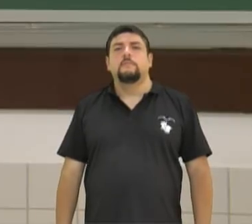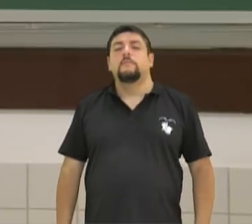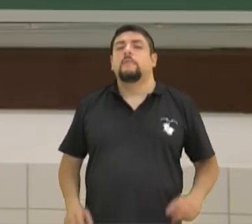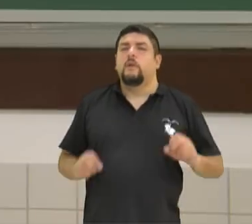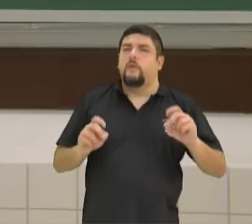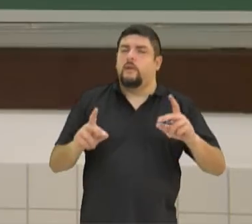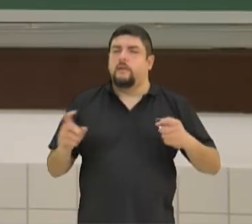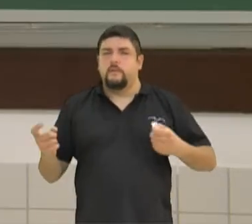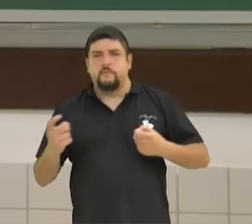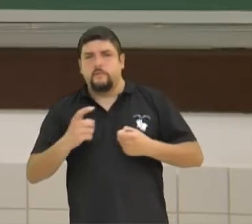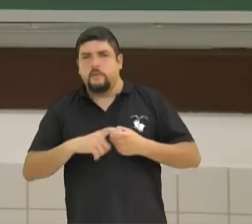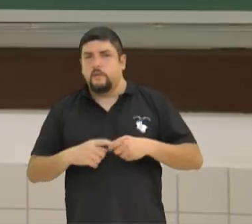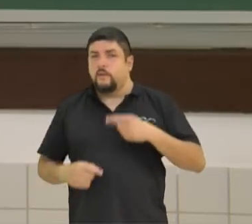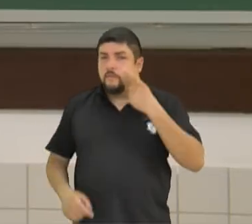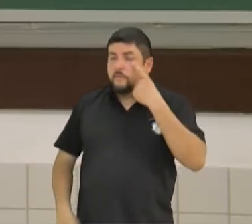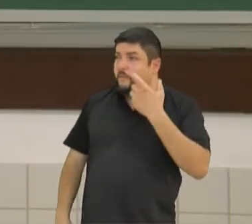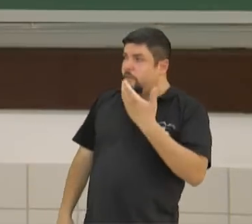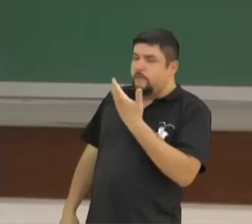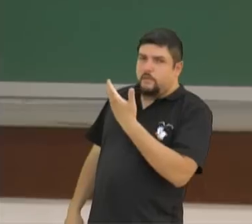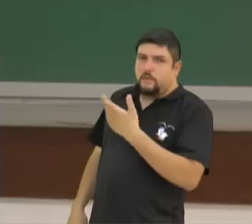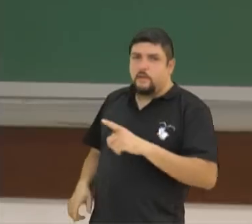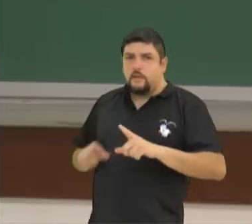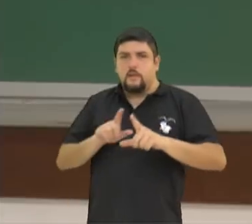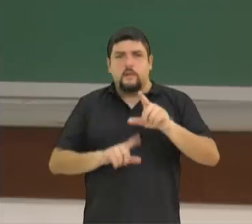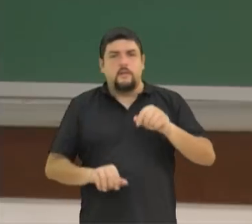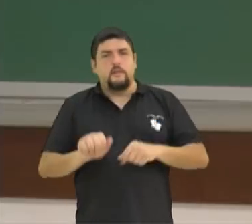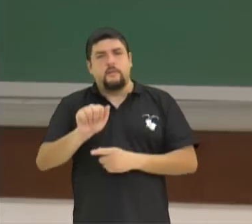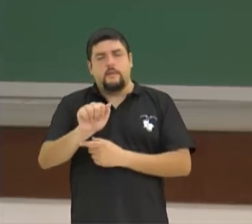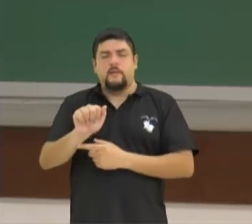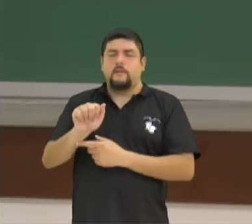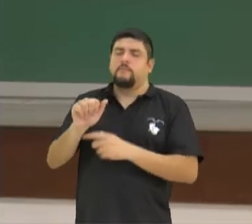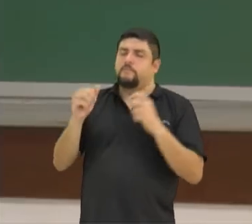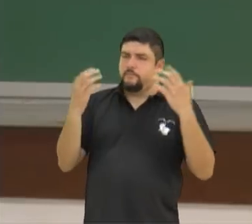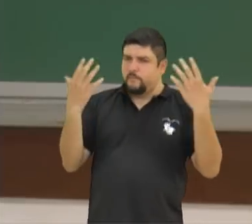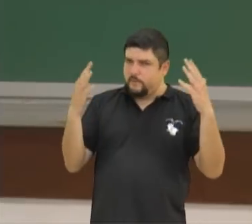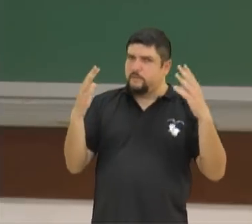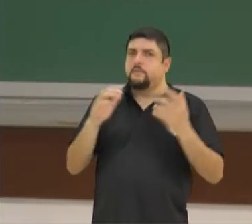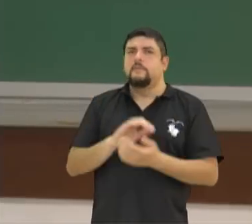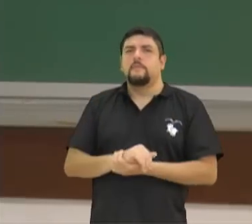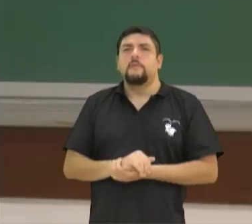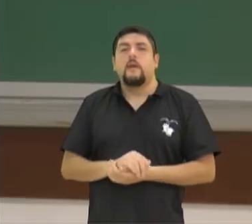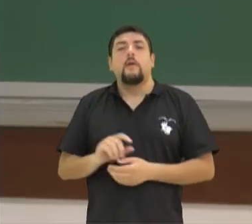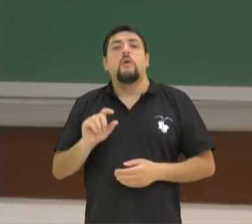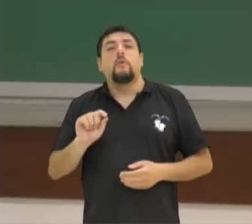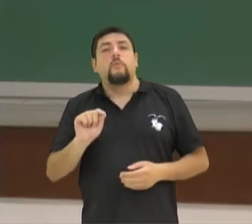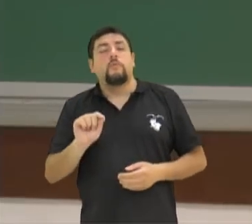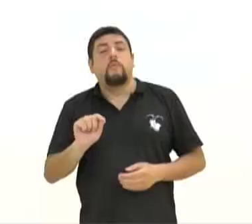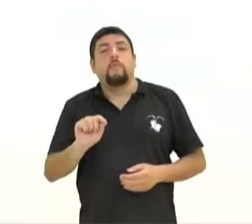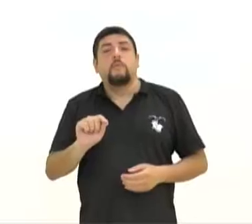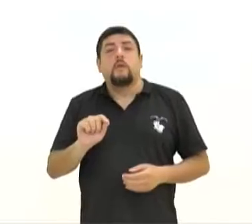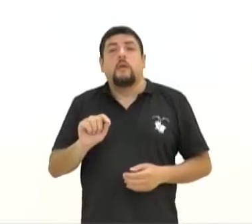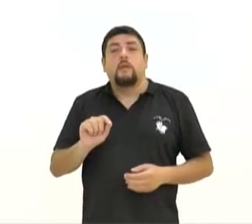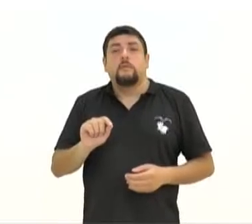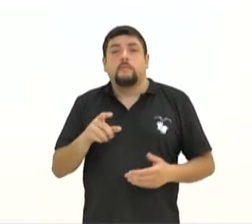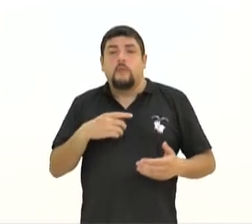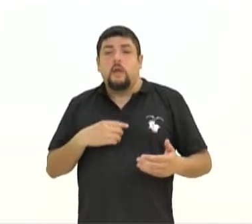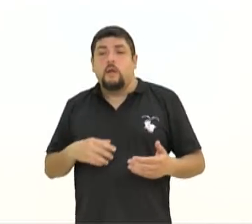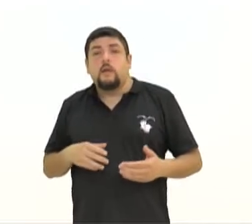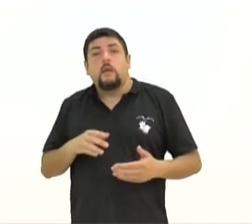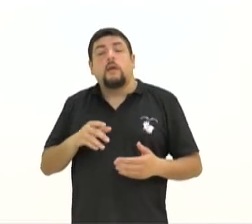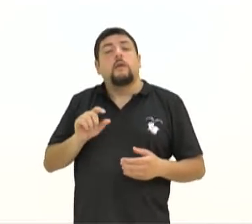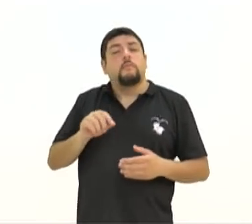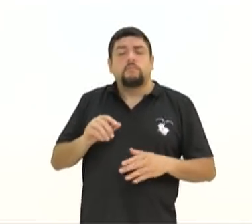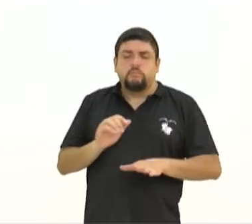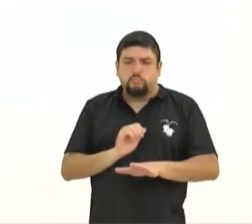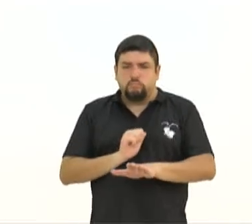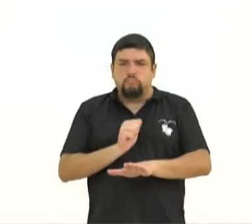Retornando então, galera, observem lá, quem assinalou a letra A, parabéns, conseguiu identificar, né? Que aqui nesse caso de metonímia, a gente tem uma